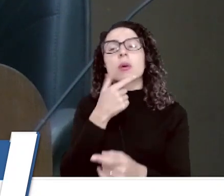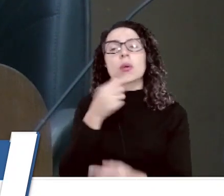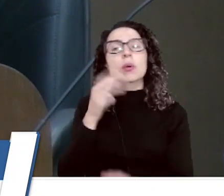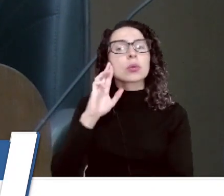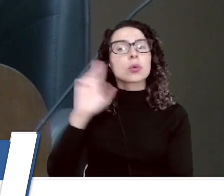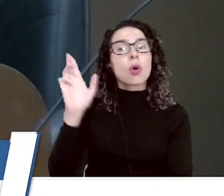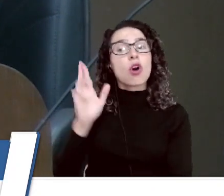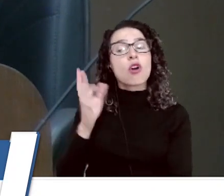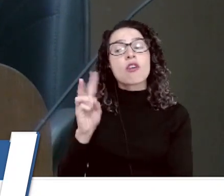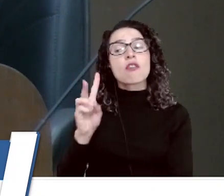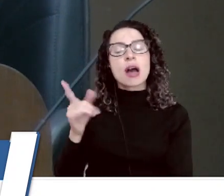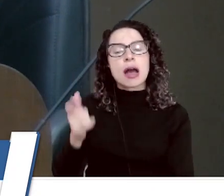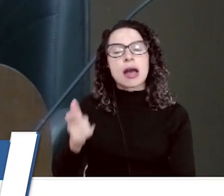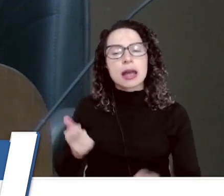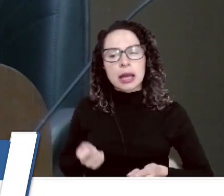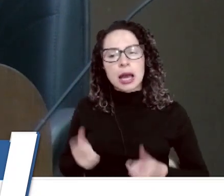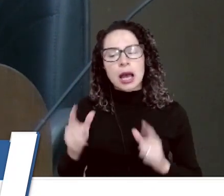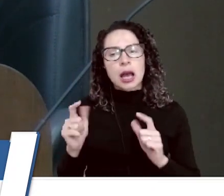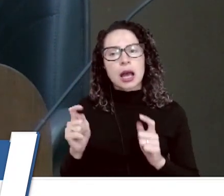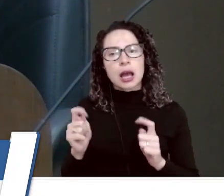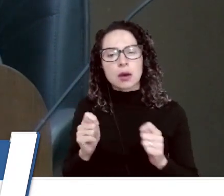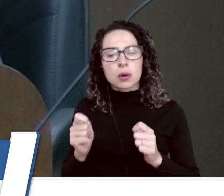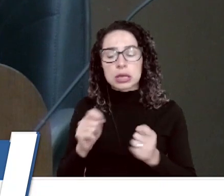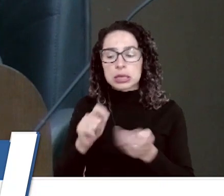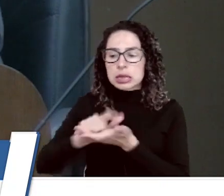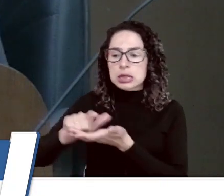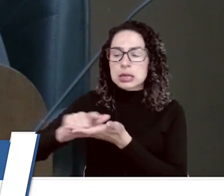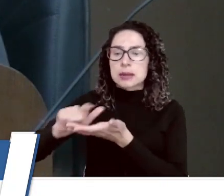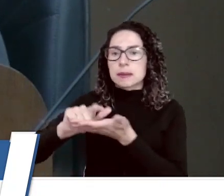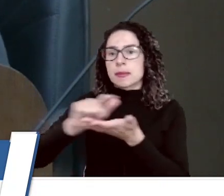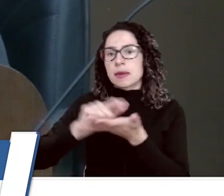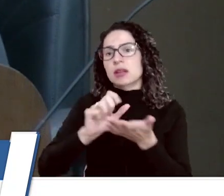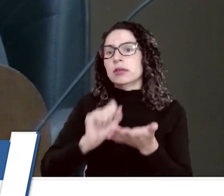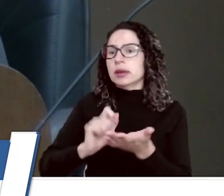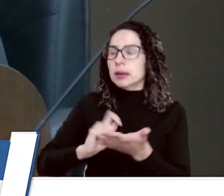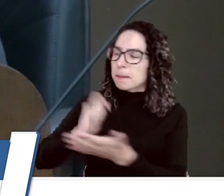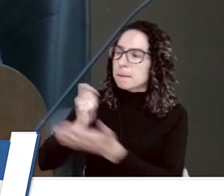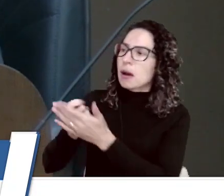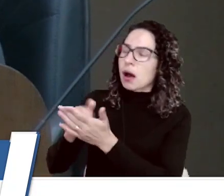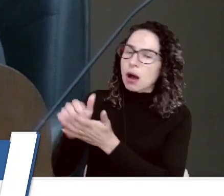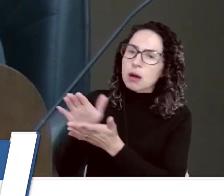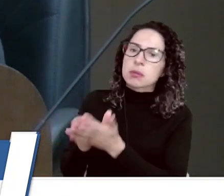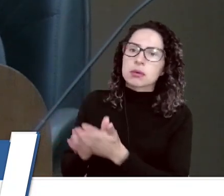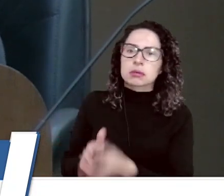muito menos se ele limpar do que ter que pagar uma multa.